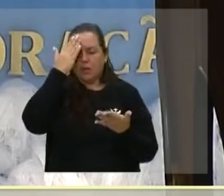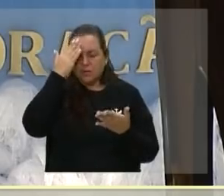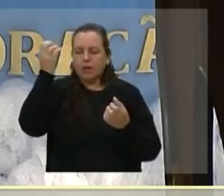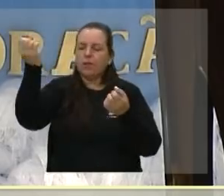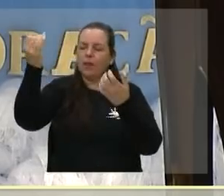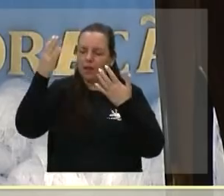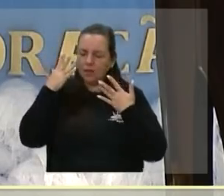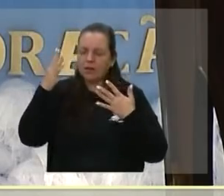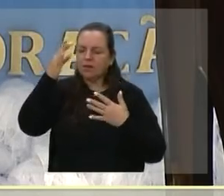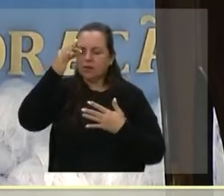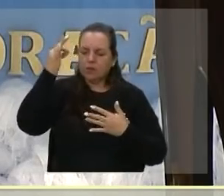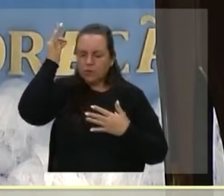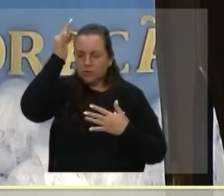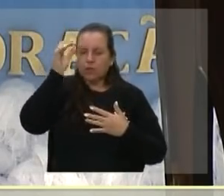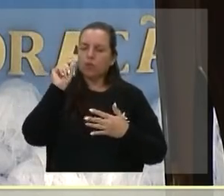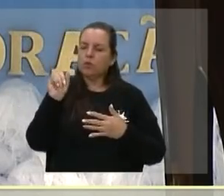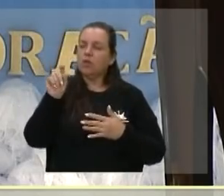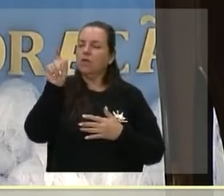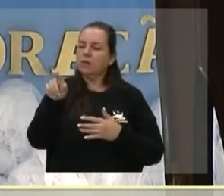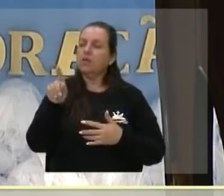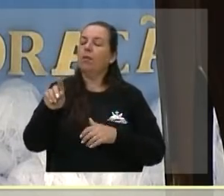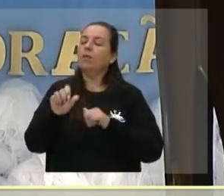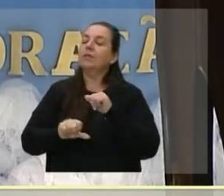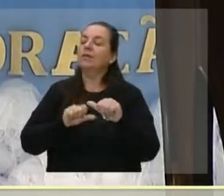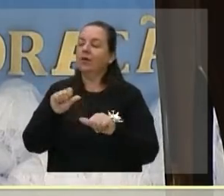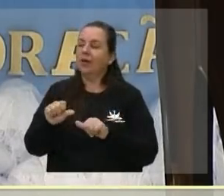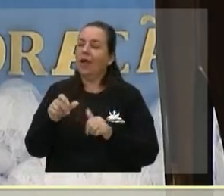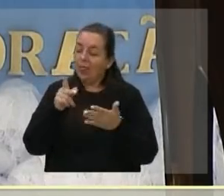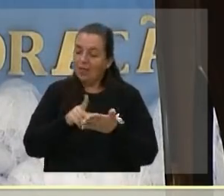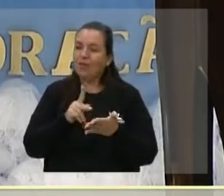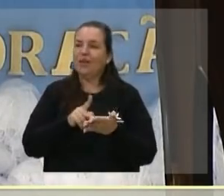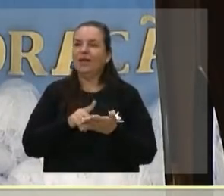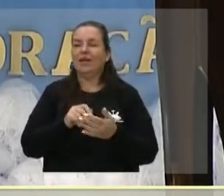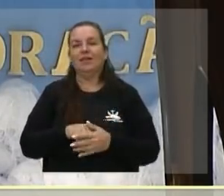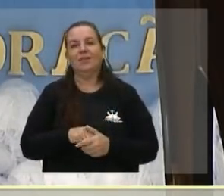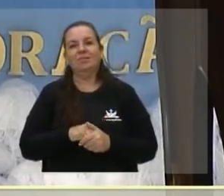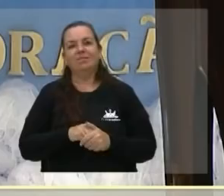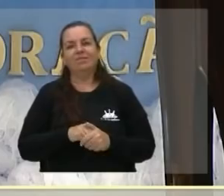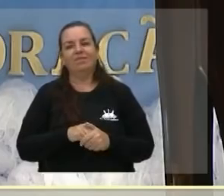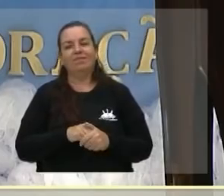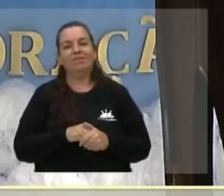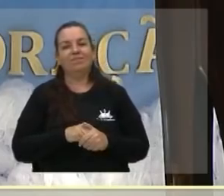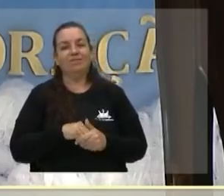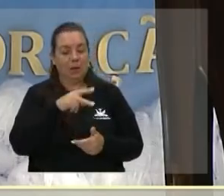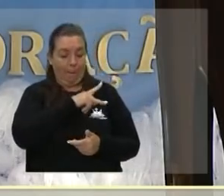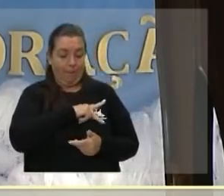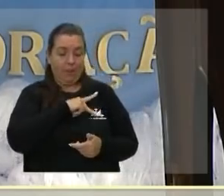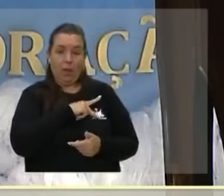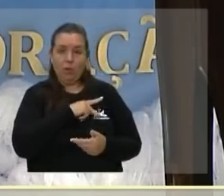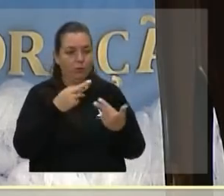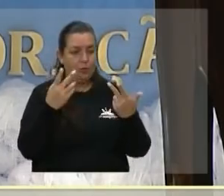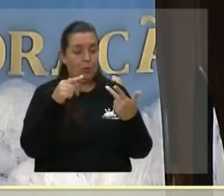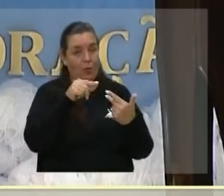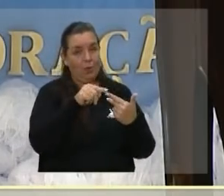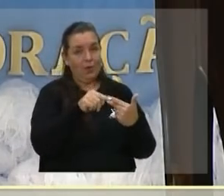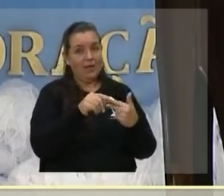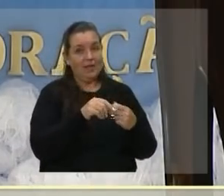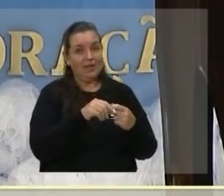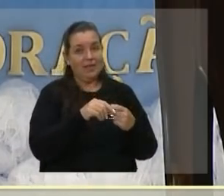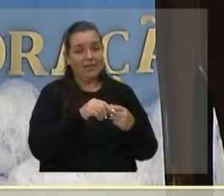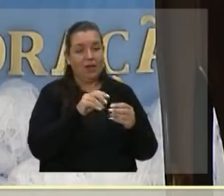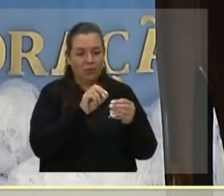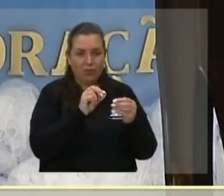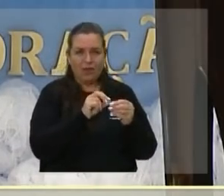graça do espírito quem você pode se tornar volto a paulo deus foi benigno paulo